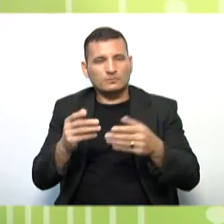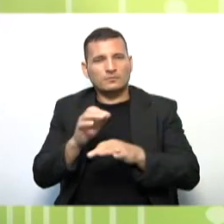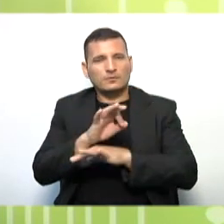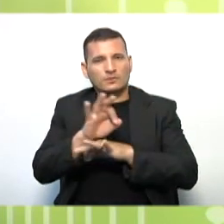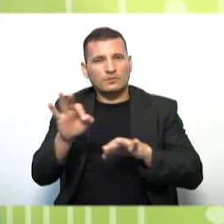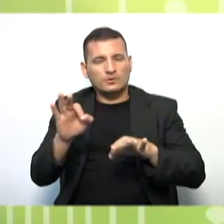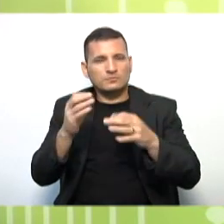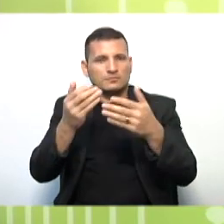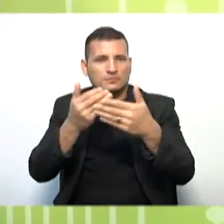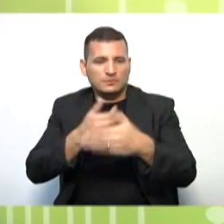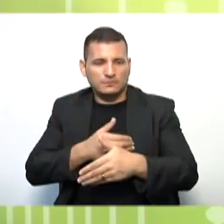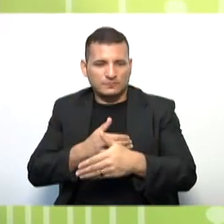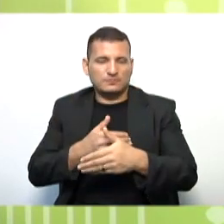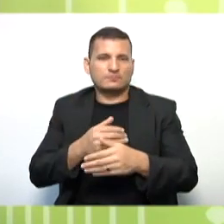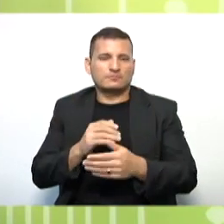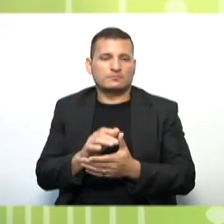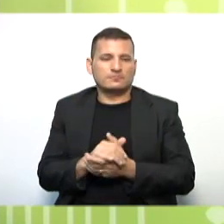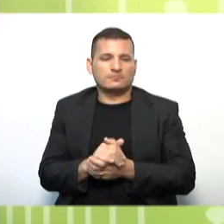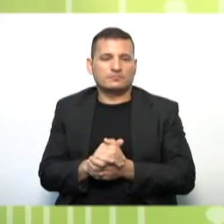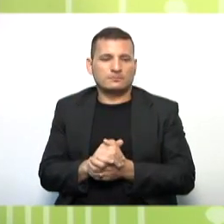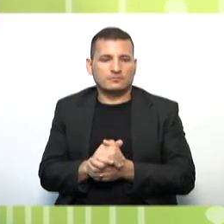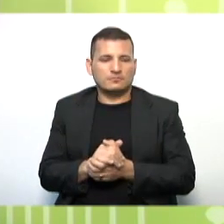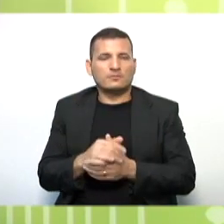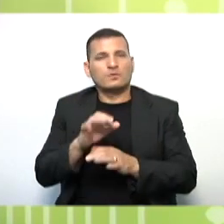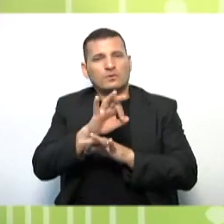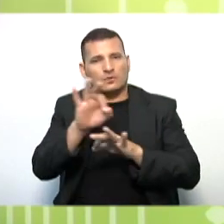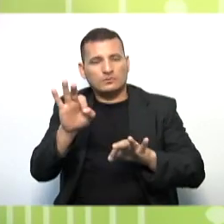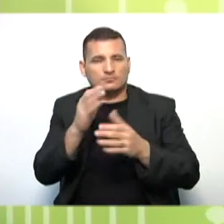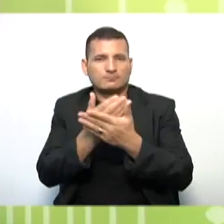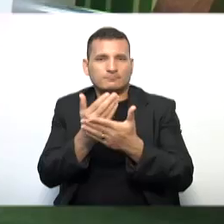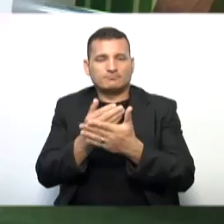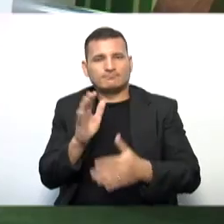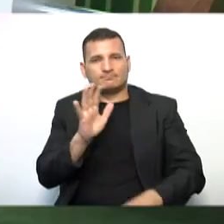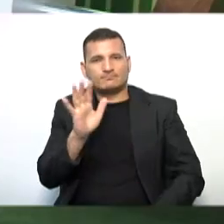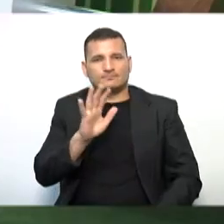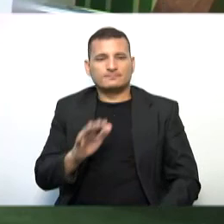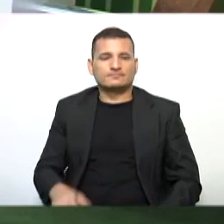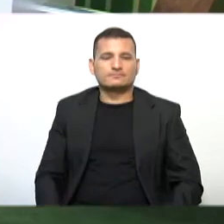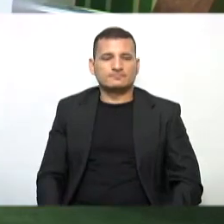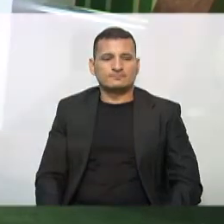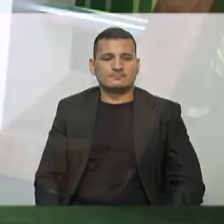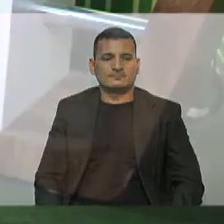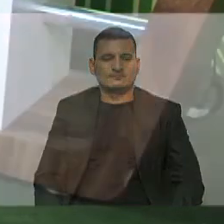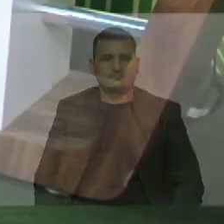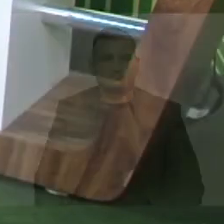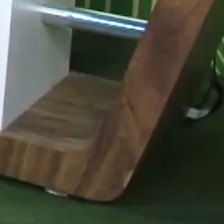tenham uma ótima avaliação e um ótimo estudo. Tchau, tchau. Tchau.